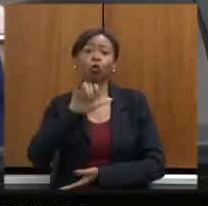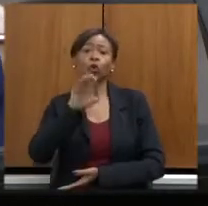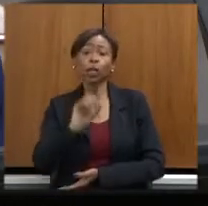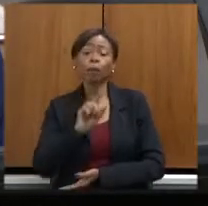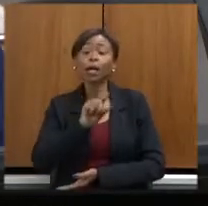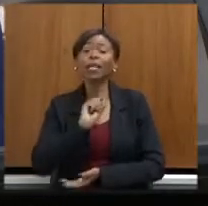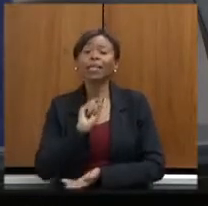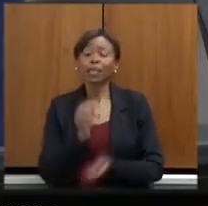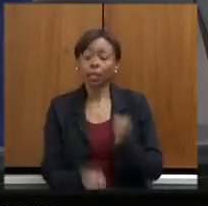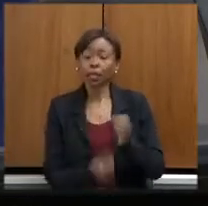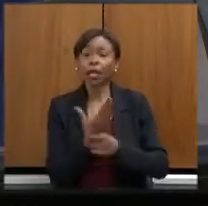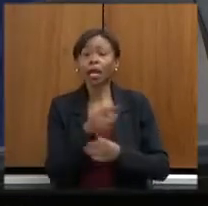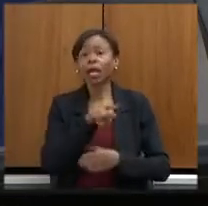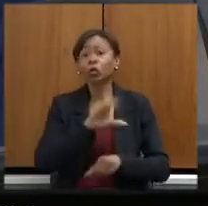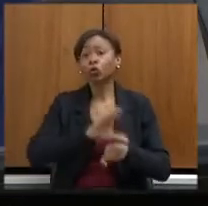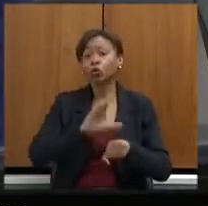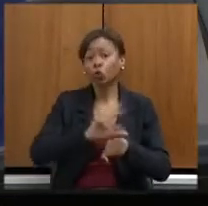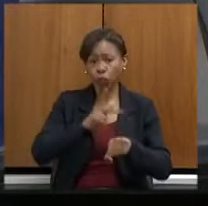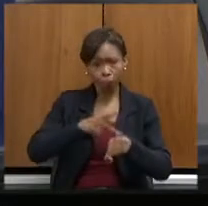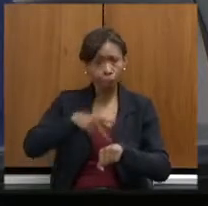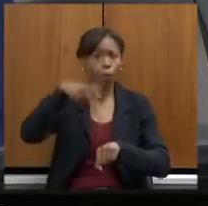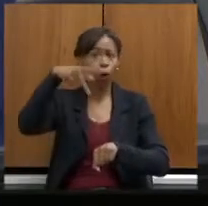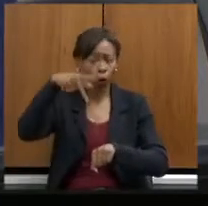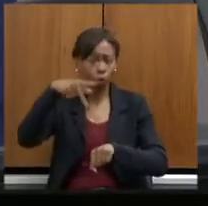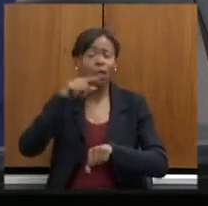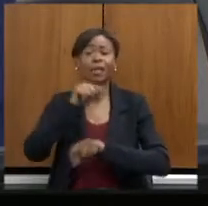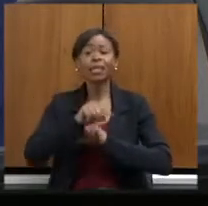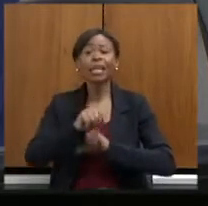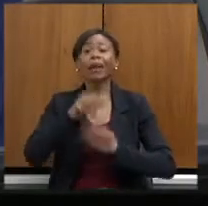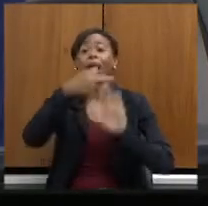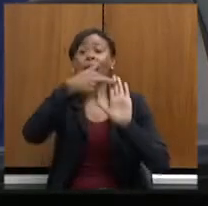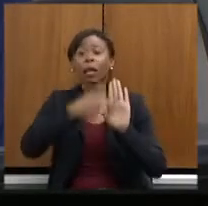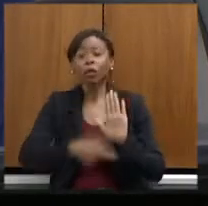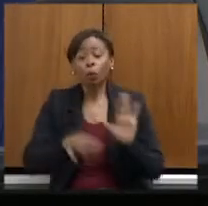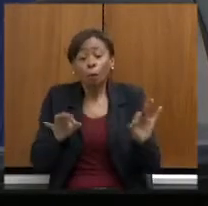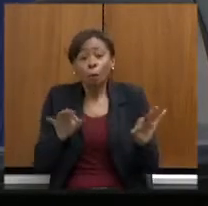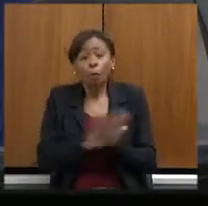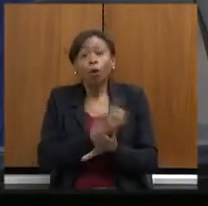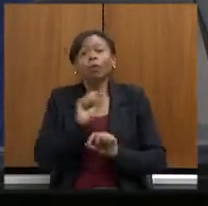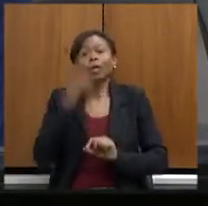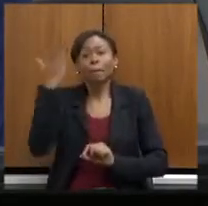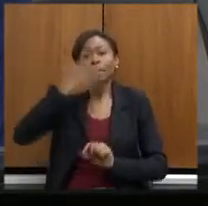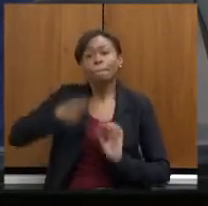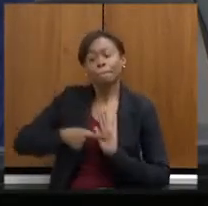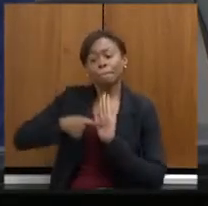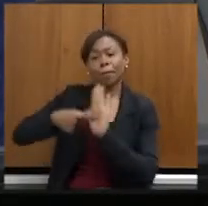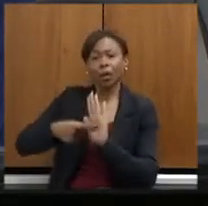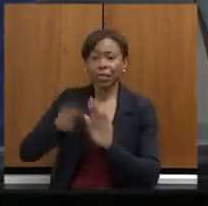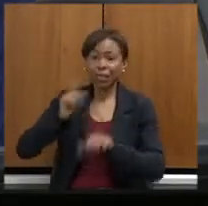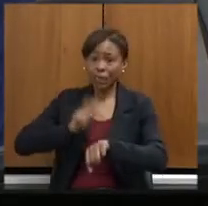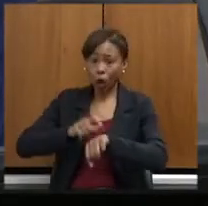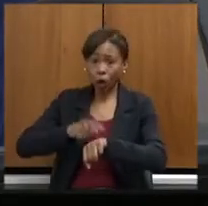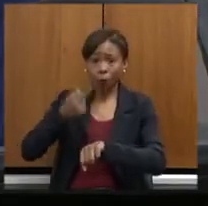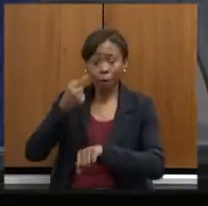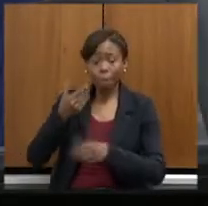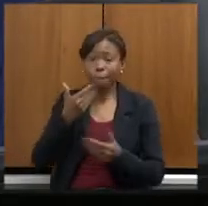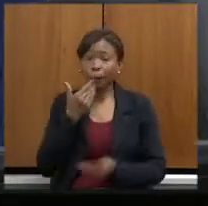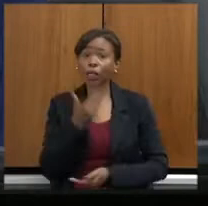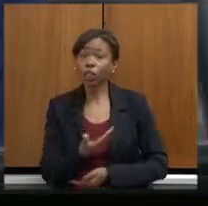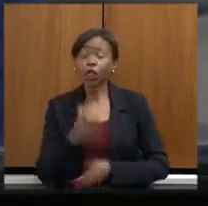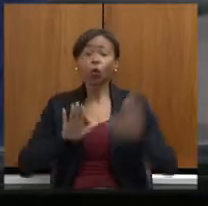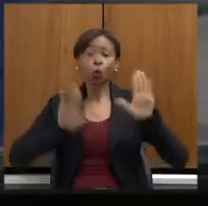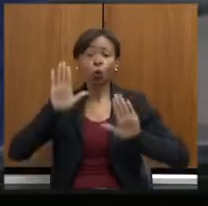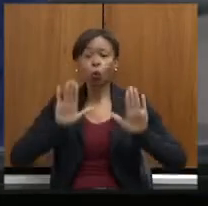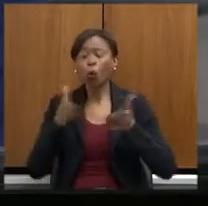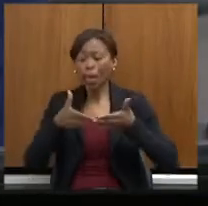para a gente ter esses relatórios prontos para gente mostrar isso na hora de pedir um licenciamento para fazer